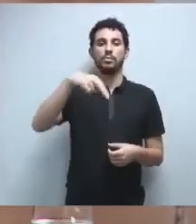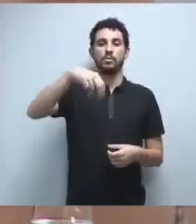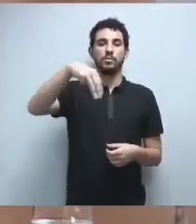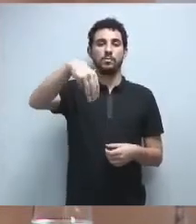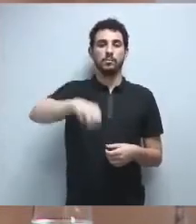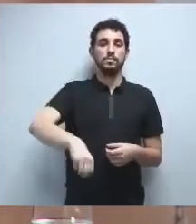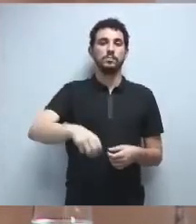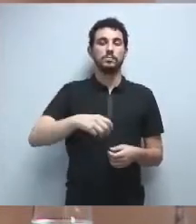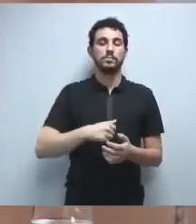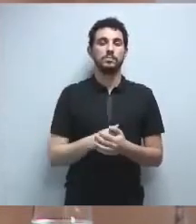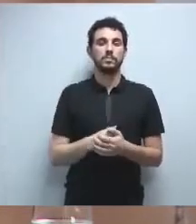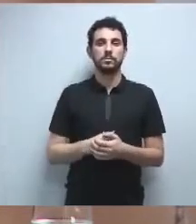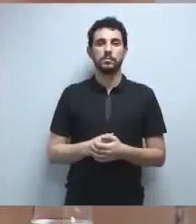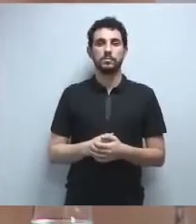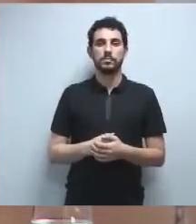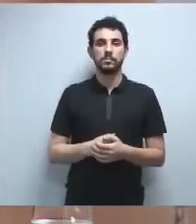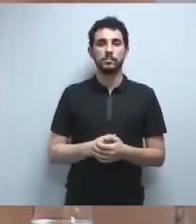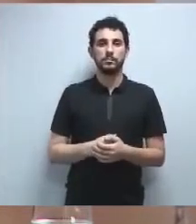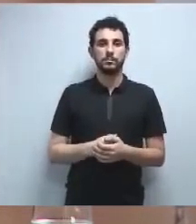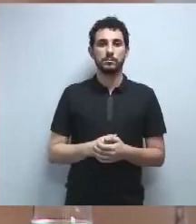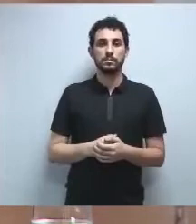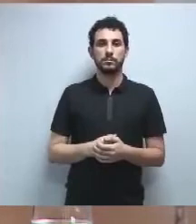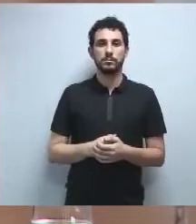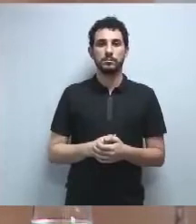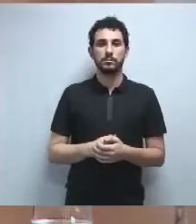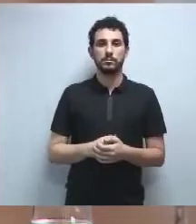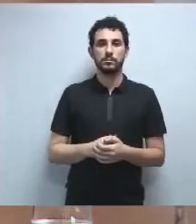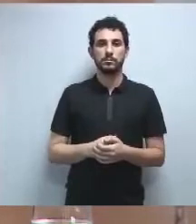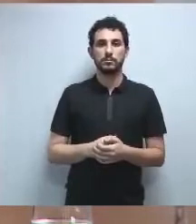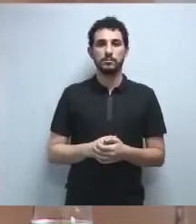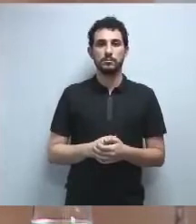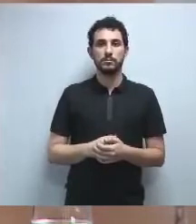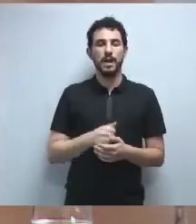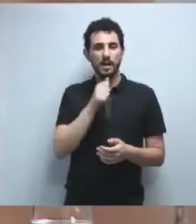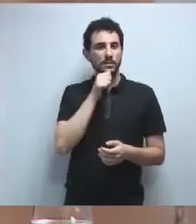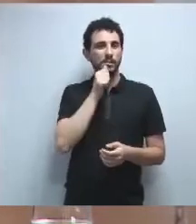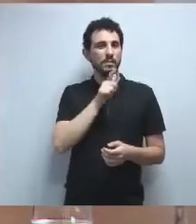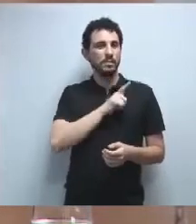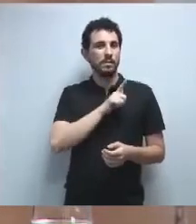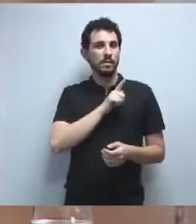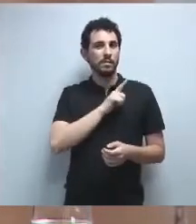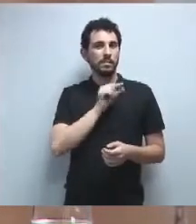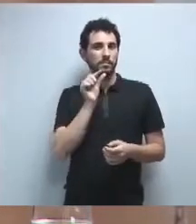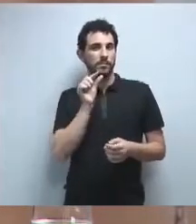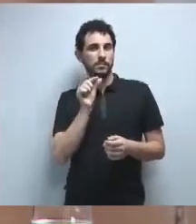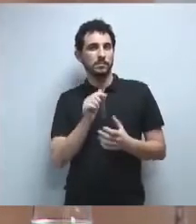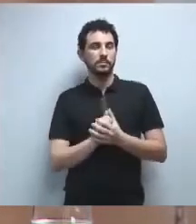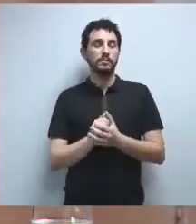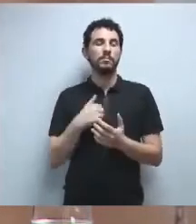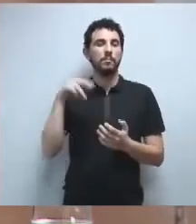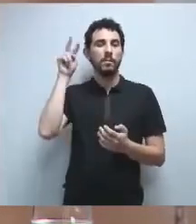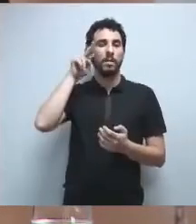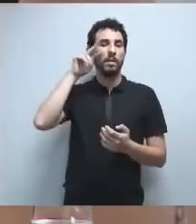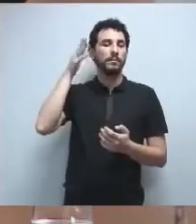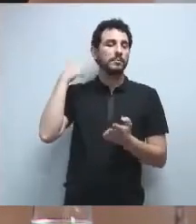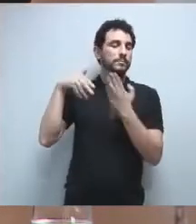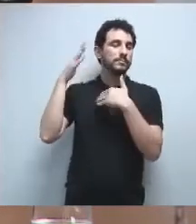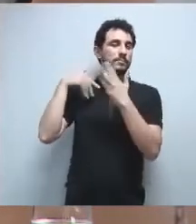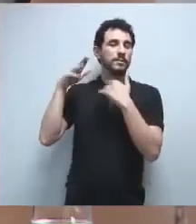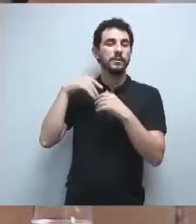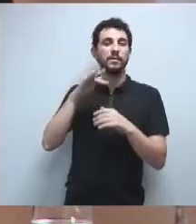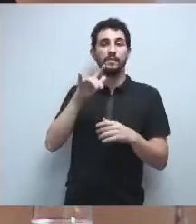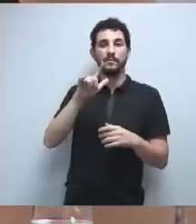como de fato ainda há um resquício e eu me lembro aqui da época do pertence